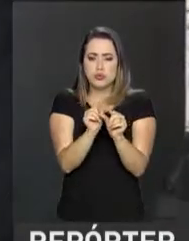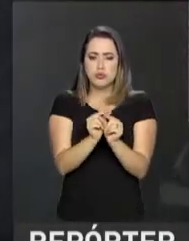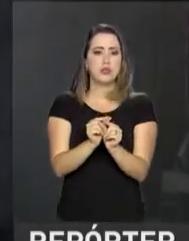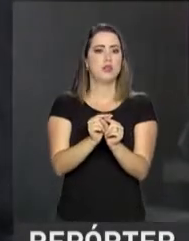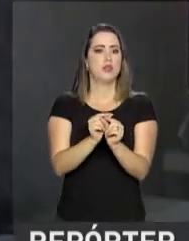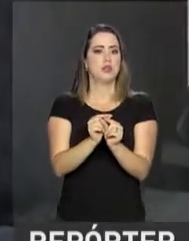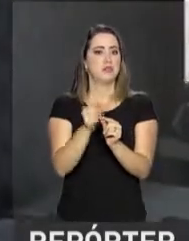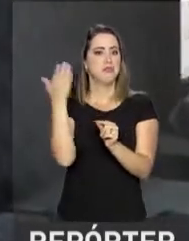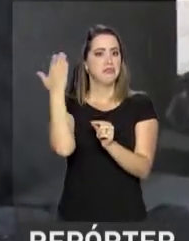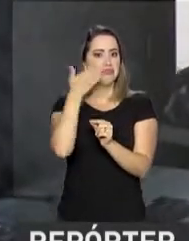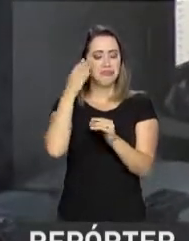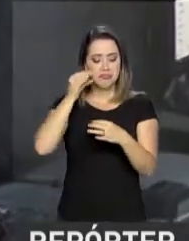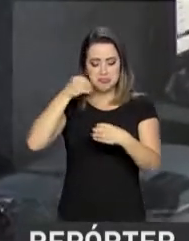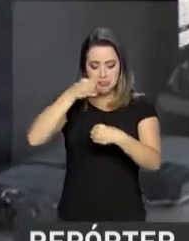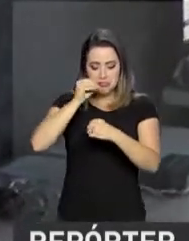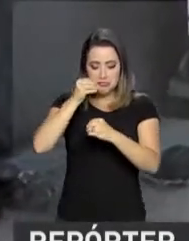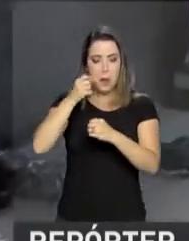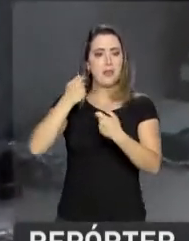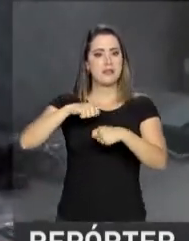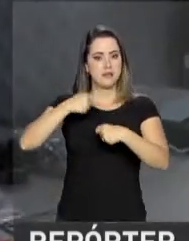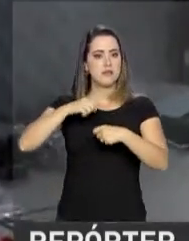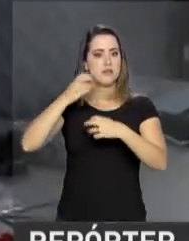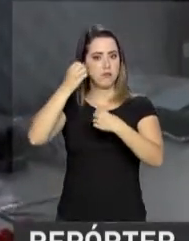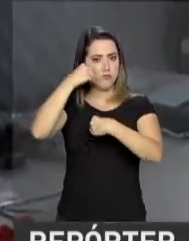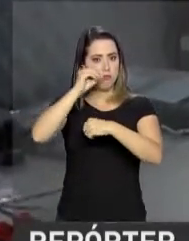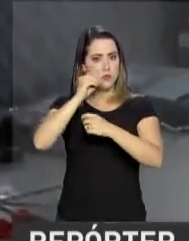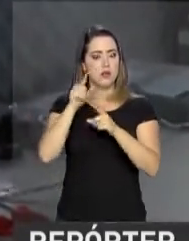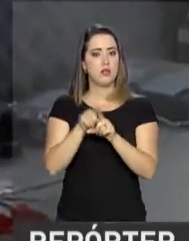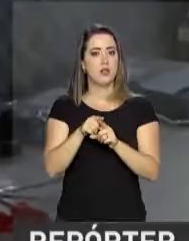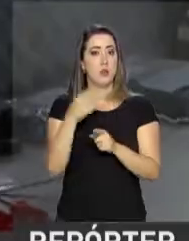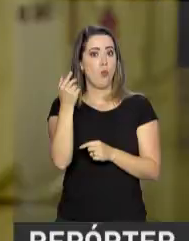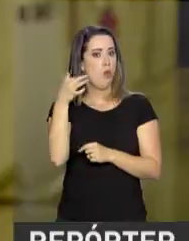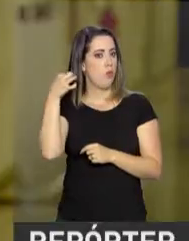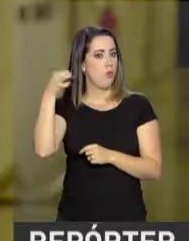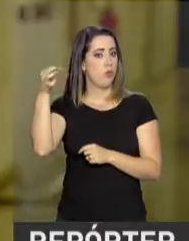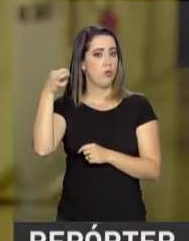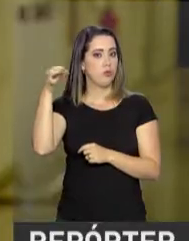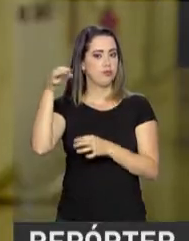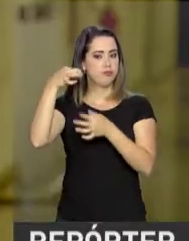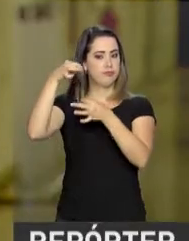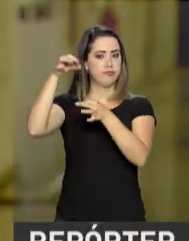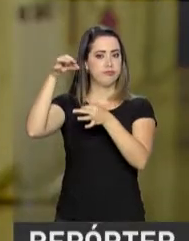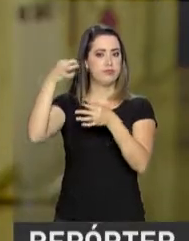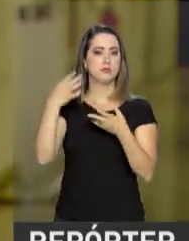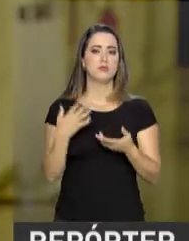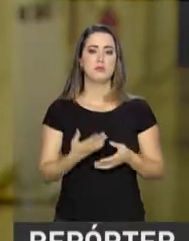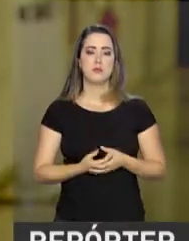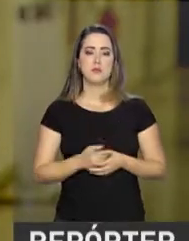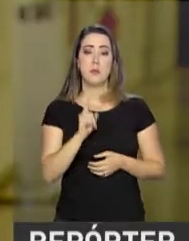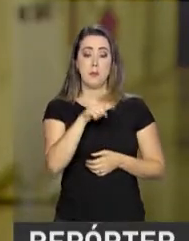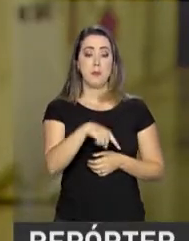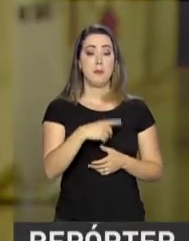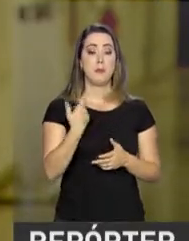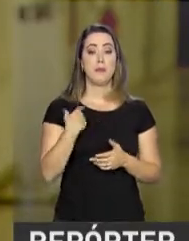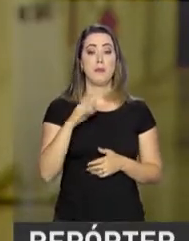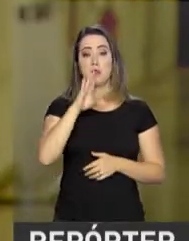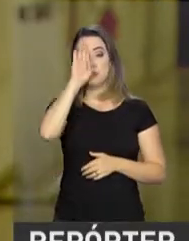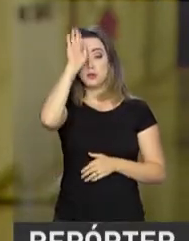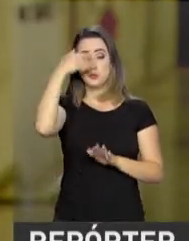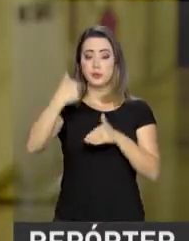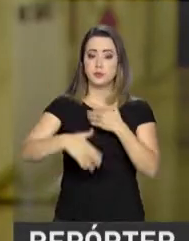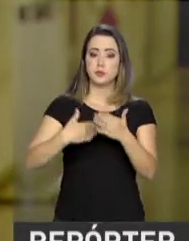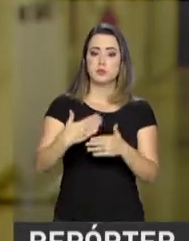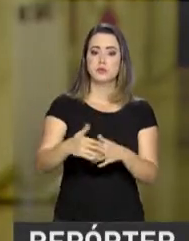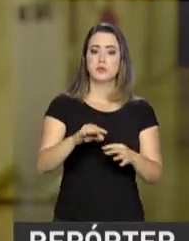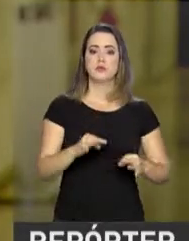vezes menores do que a espessura de um simples fio de cabelo considerado um dos principais e promissores avanços